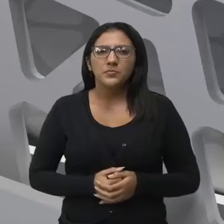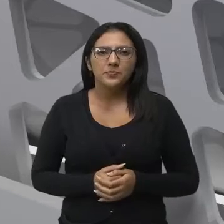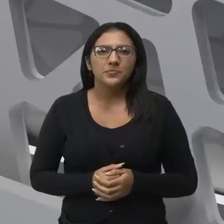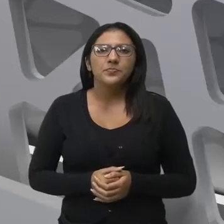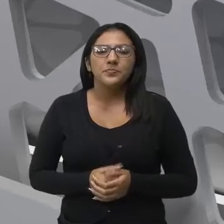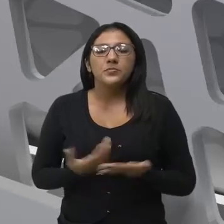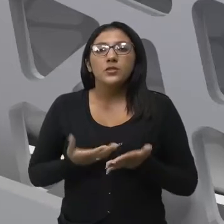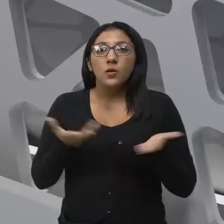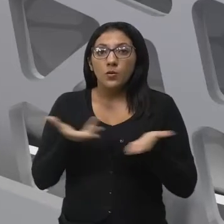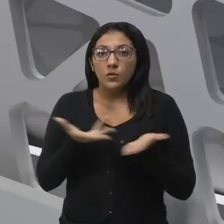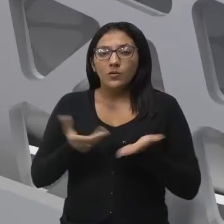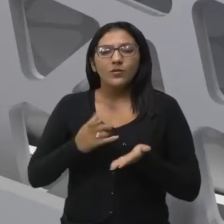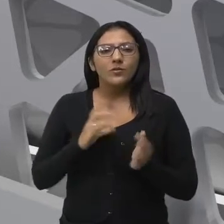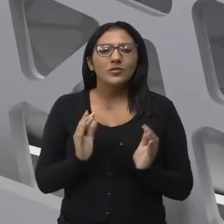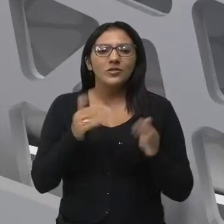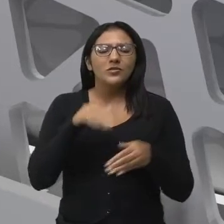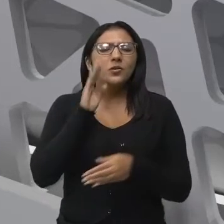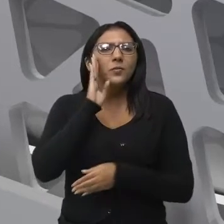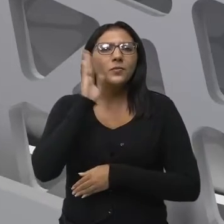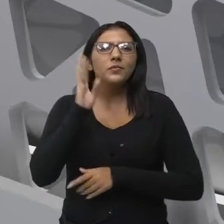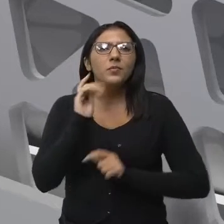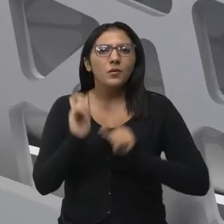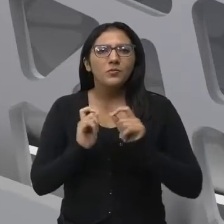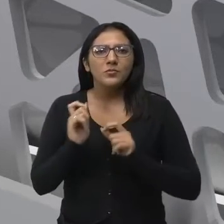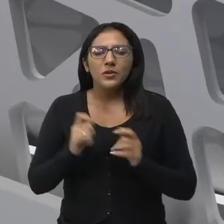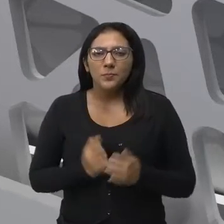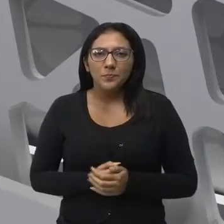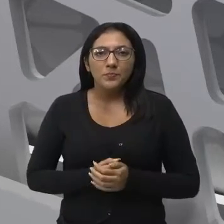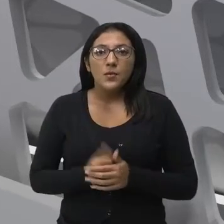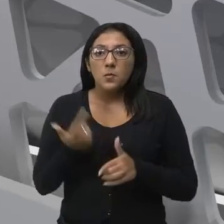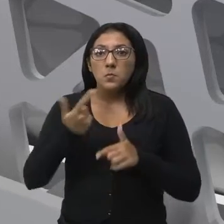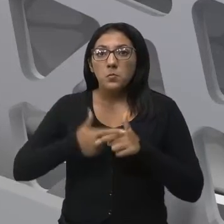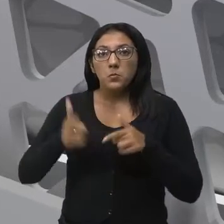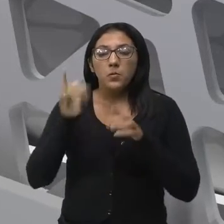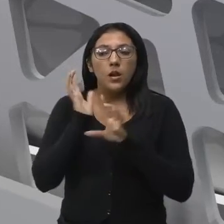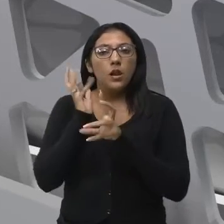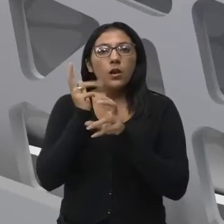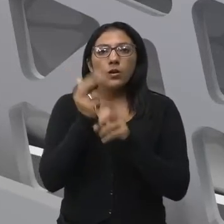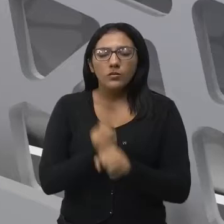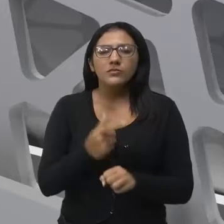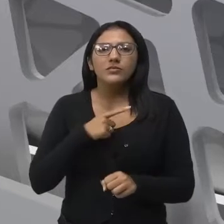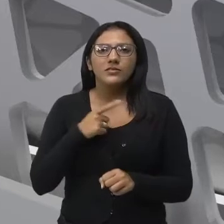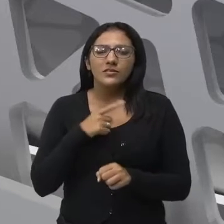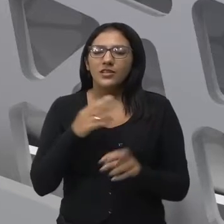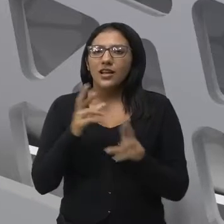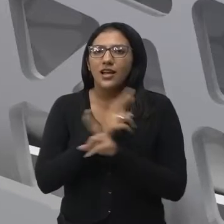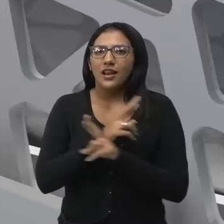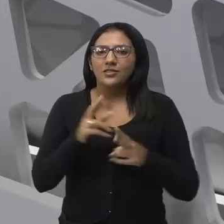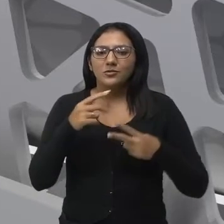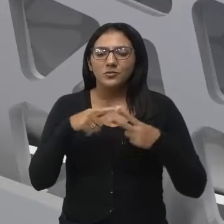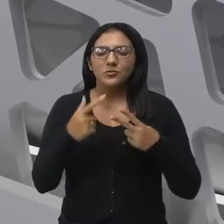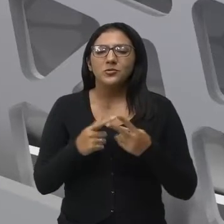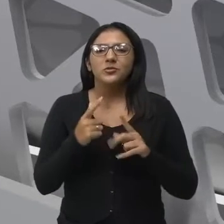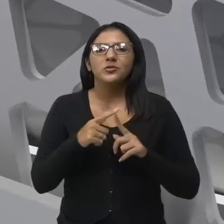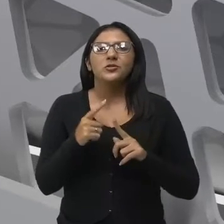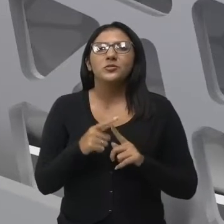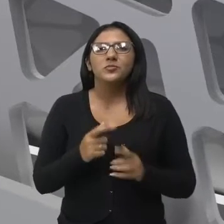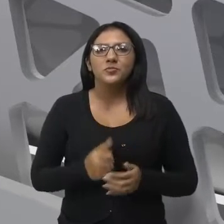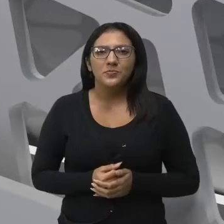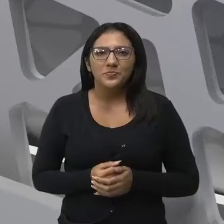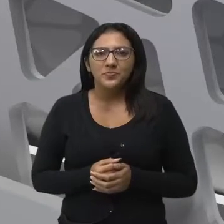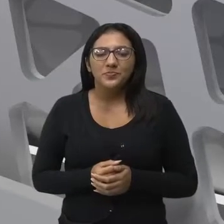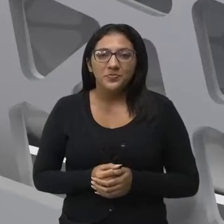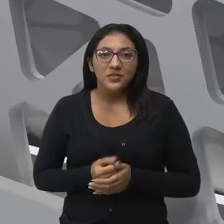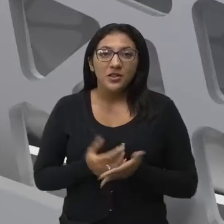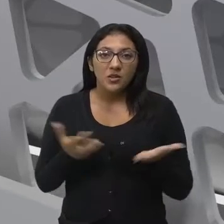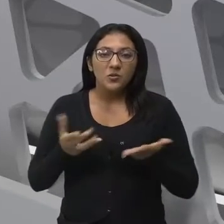Então hoje nós vamos nos concentrar em problemas que envolvam aí as grandezas, né? E a gente vai então fazer aqui